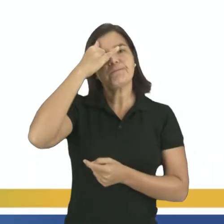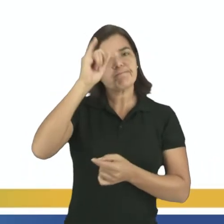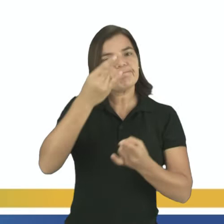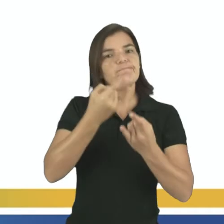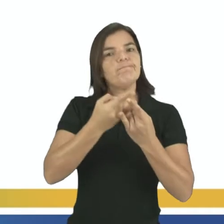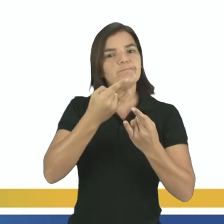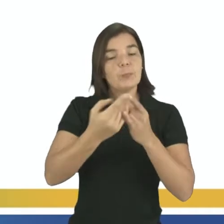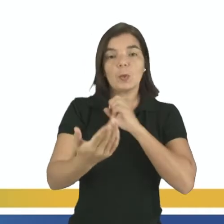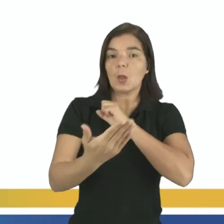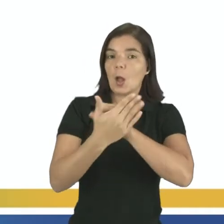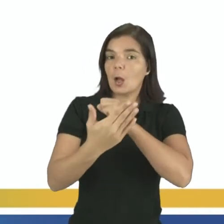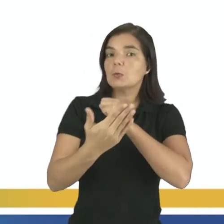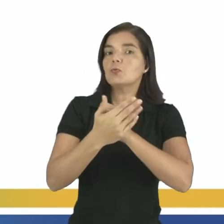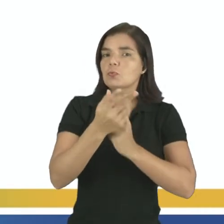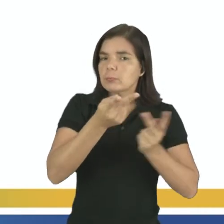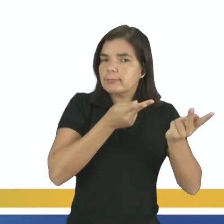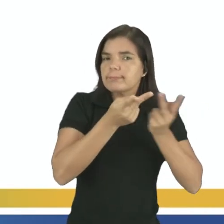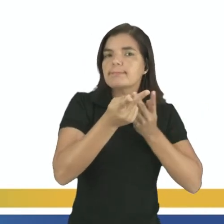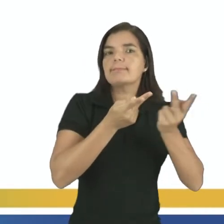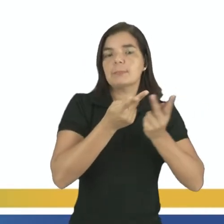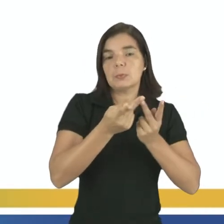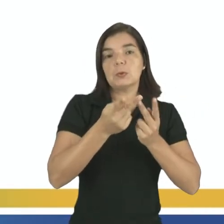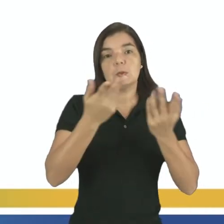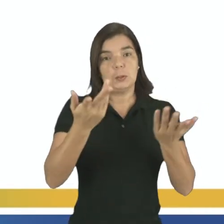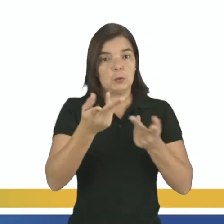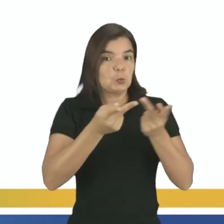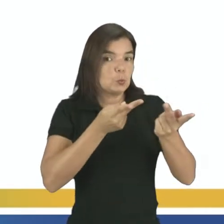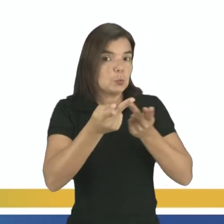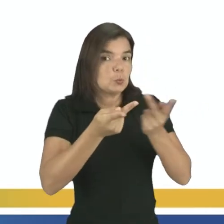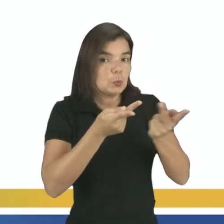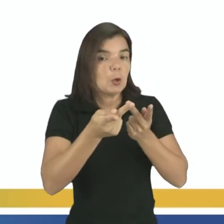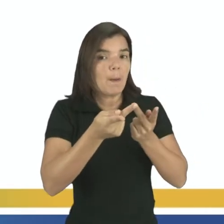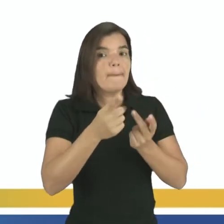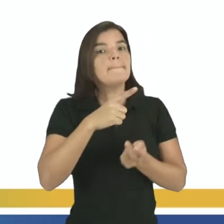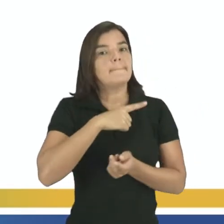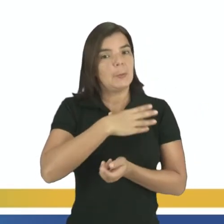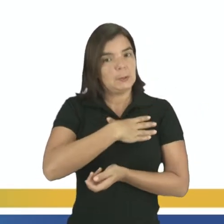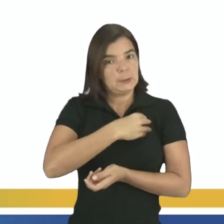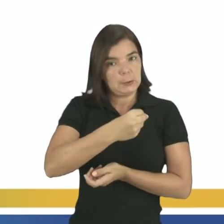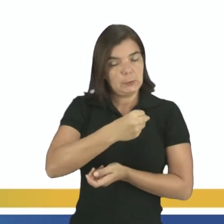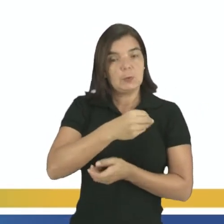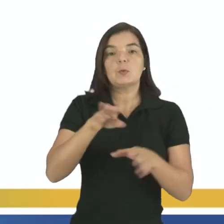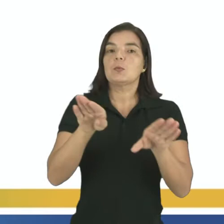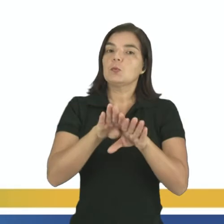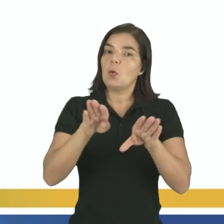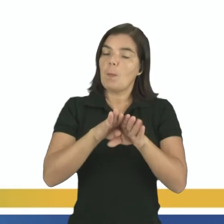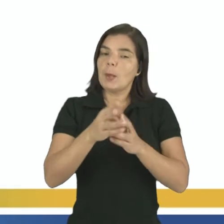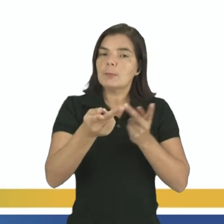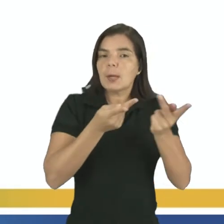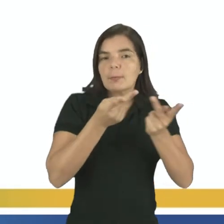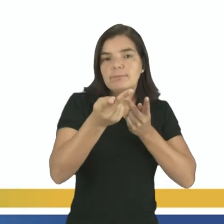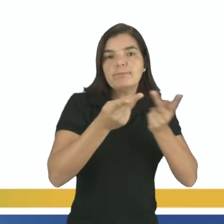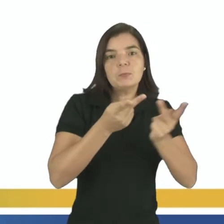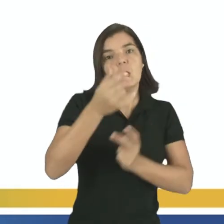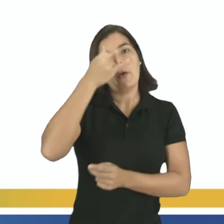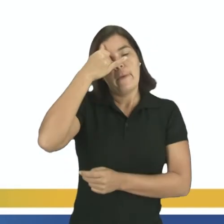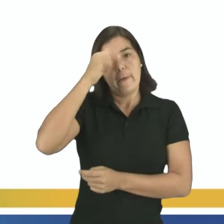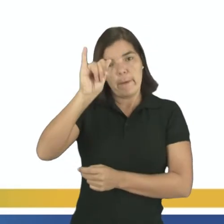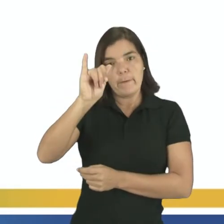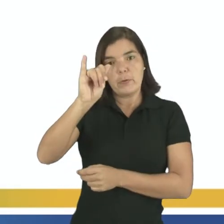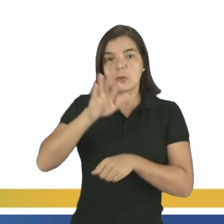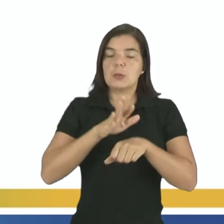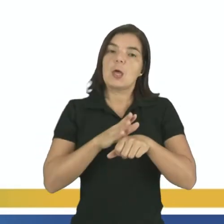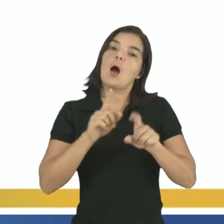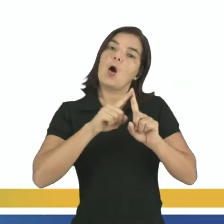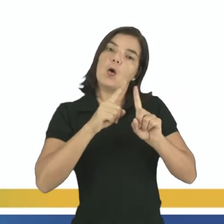contraceptivos, eles ajudam nesse planejamento, tanto o planejamento para se ter filhos, quanto o planejamento para se evitar